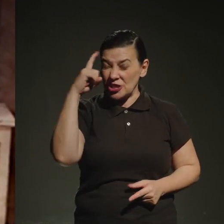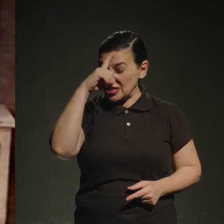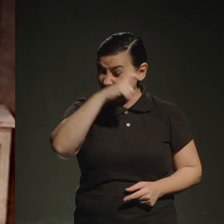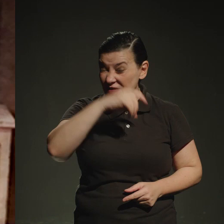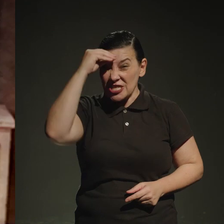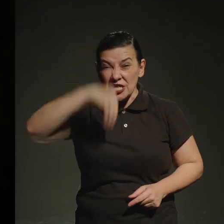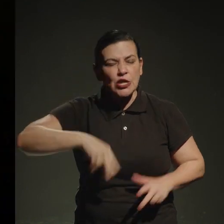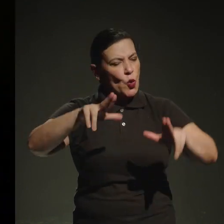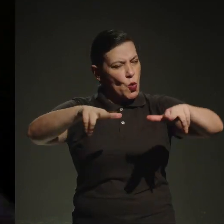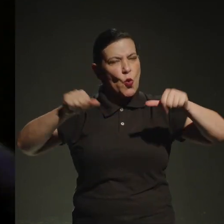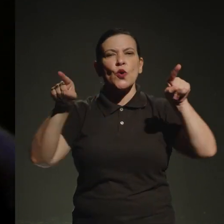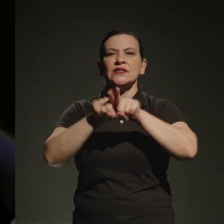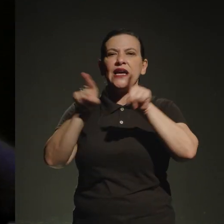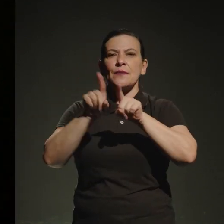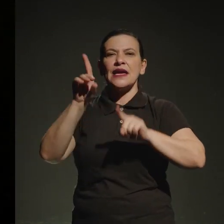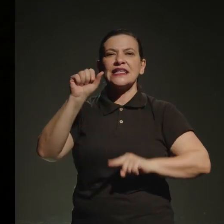vossa